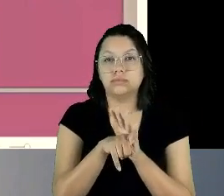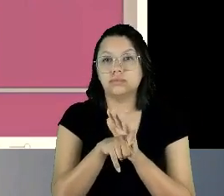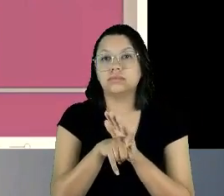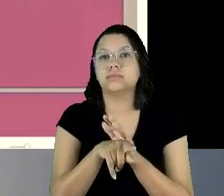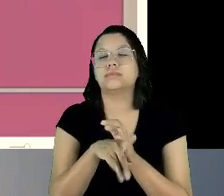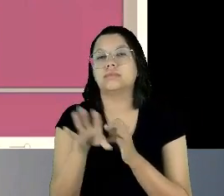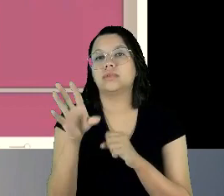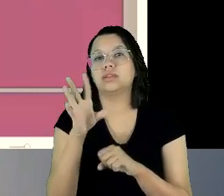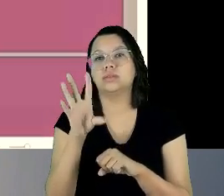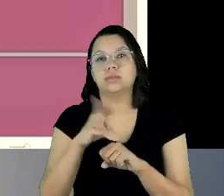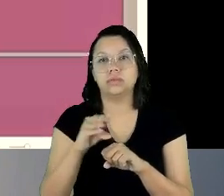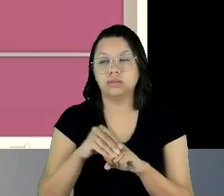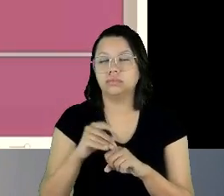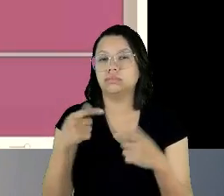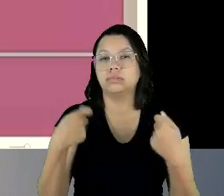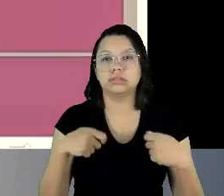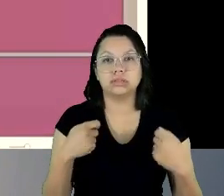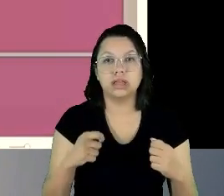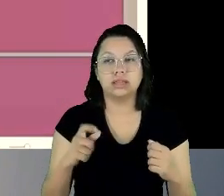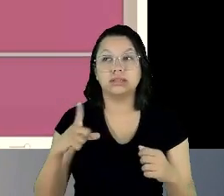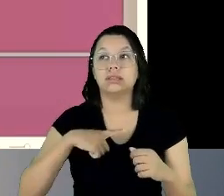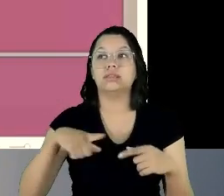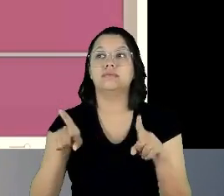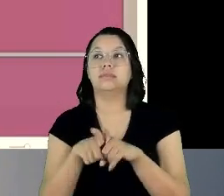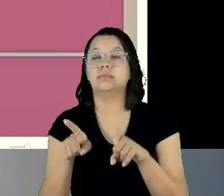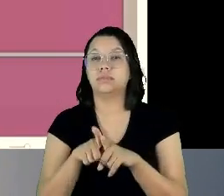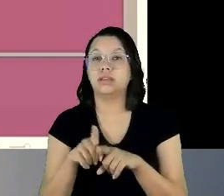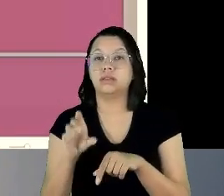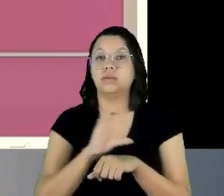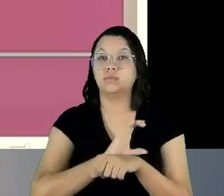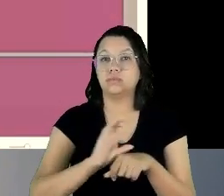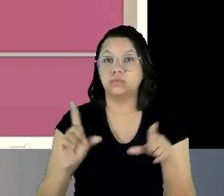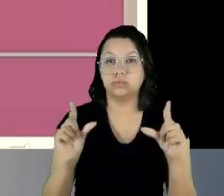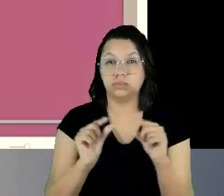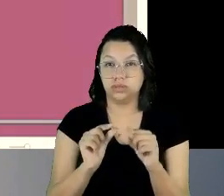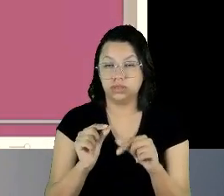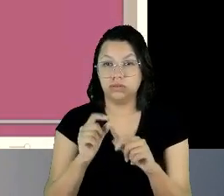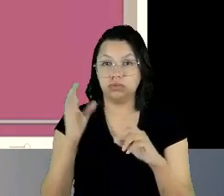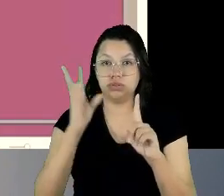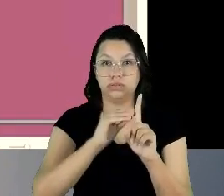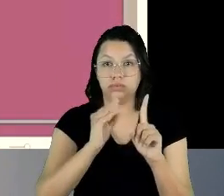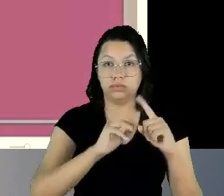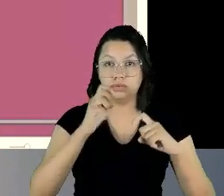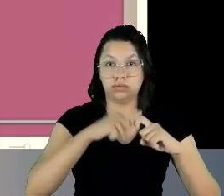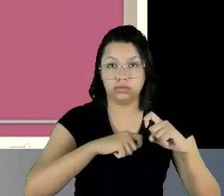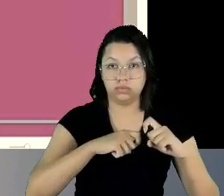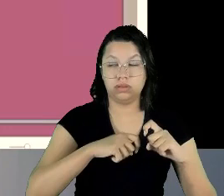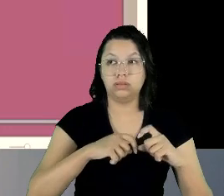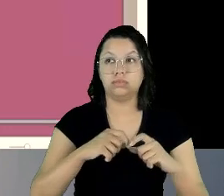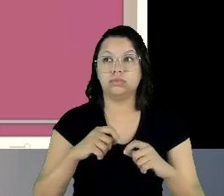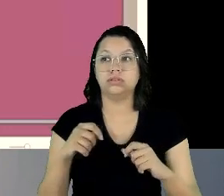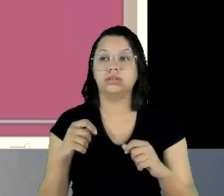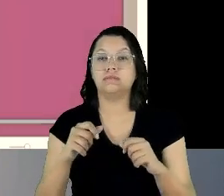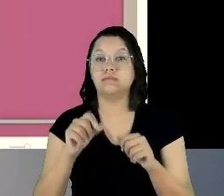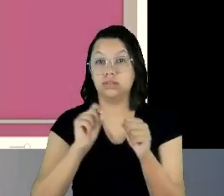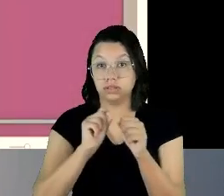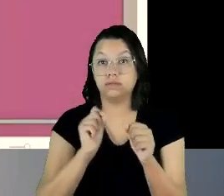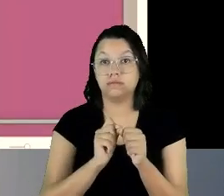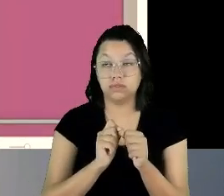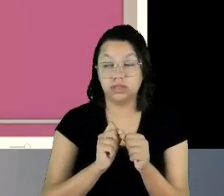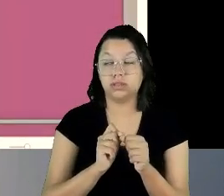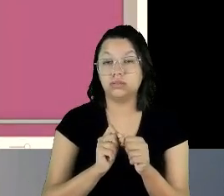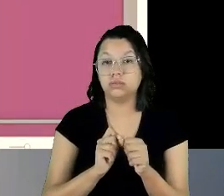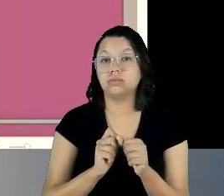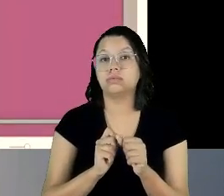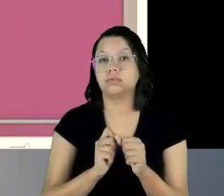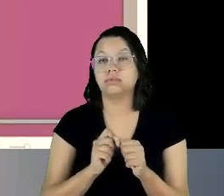materiais necessários. E teve também um workshop de importunação sexual que vai ser realizado,